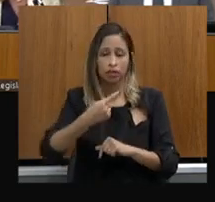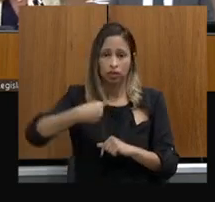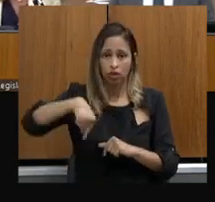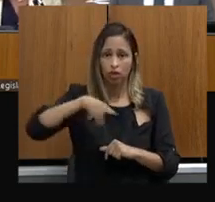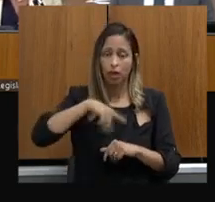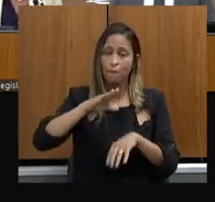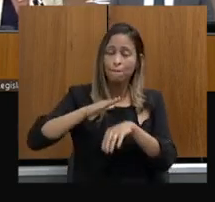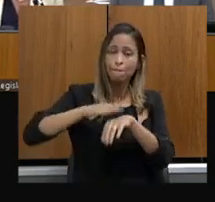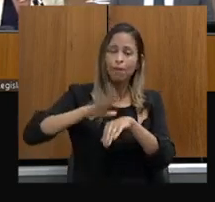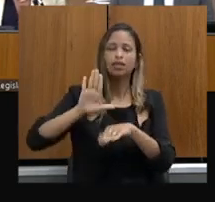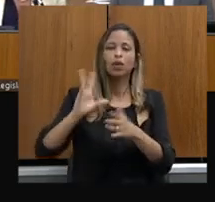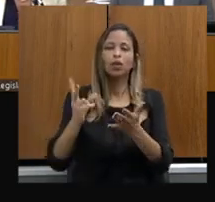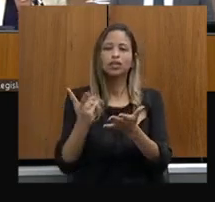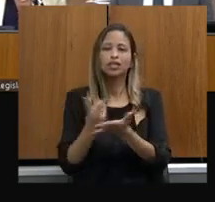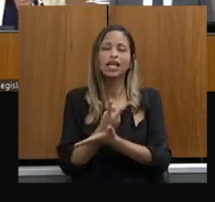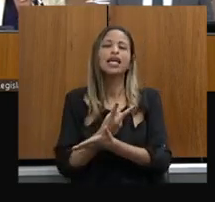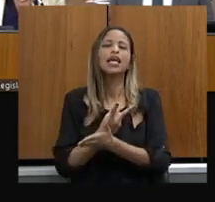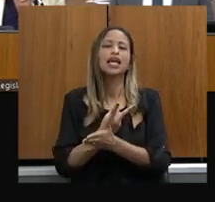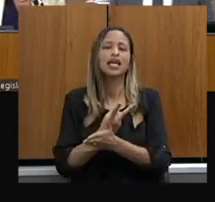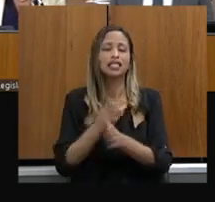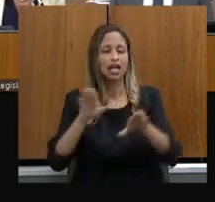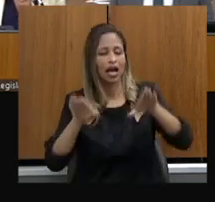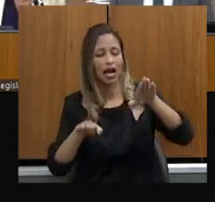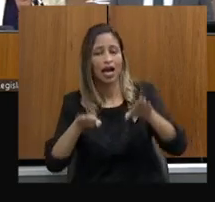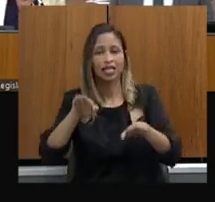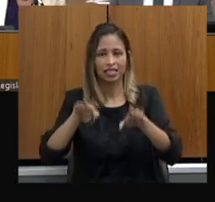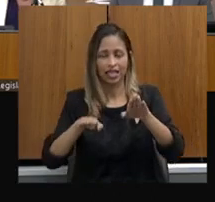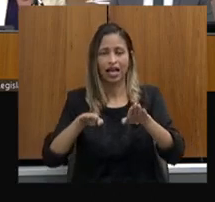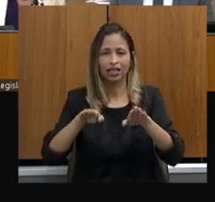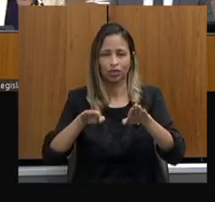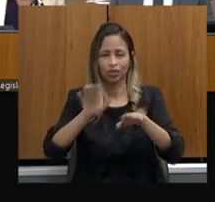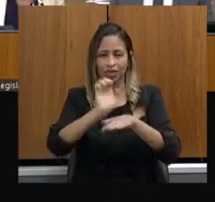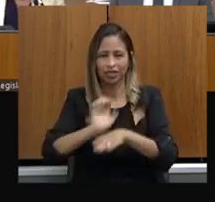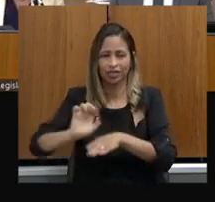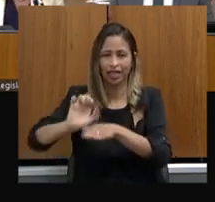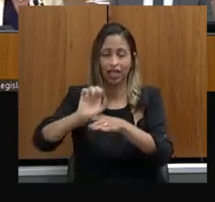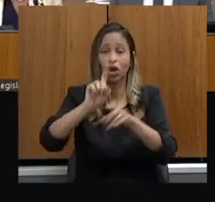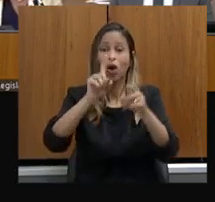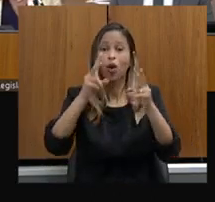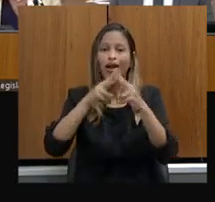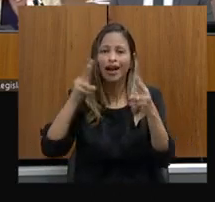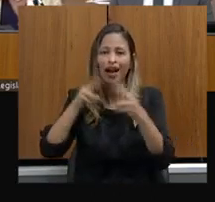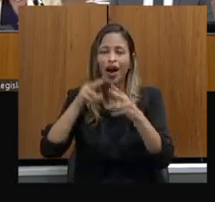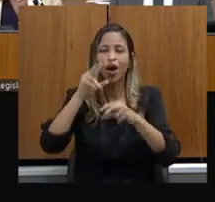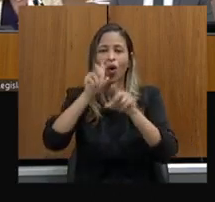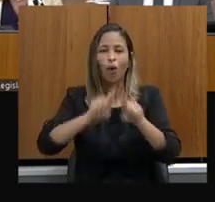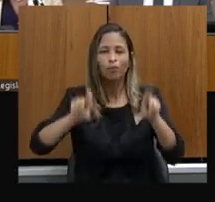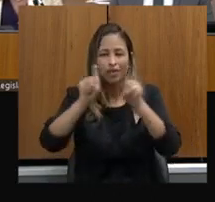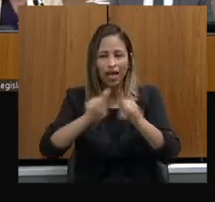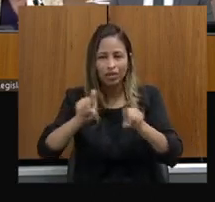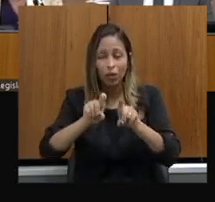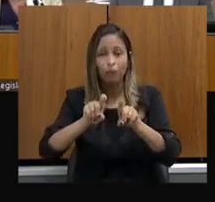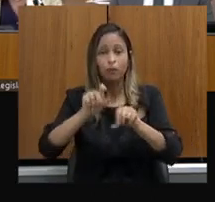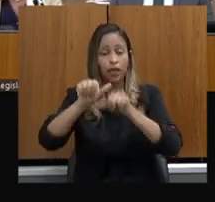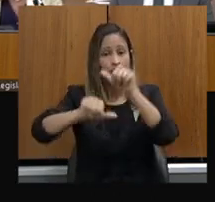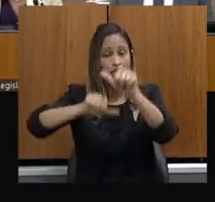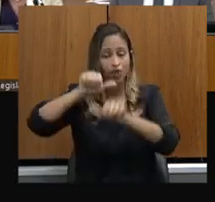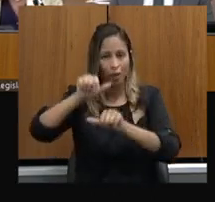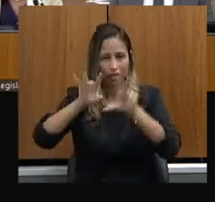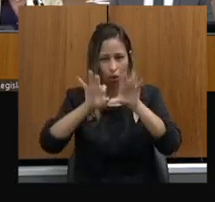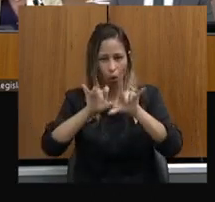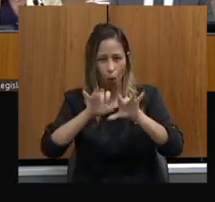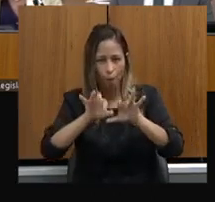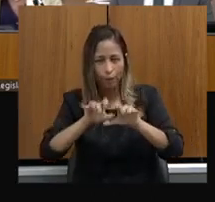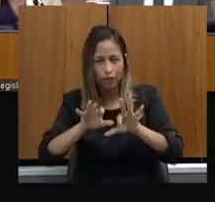mais uma vez na Vanguarda entre os Estados no que tange a transformação digital e lembrando que a transformação digital do serviços